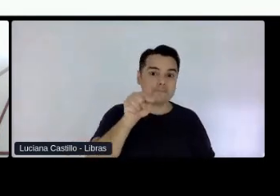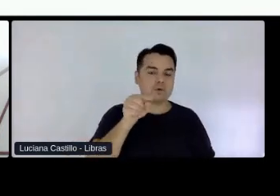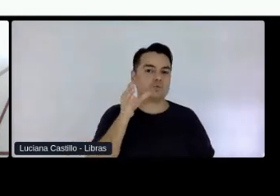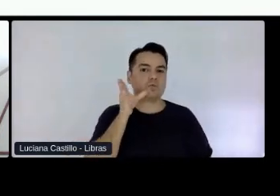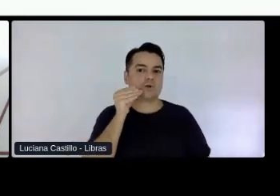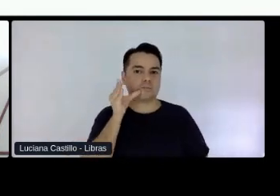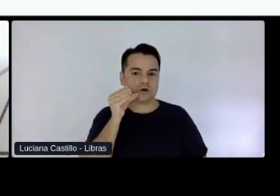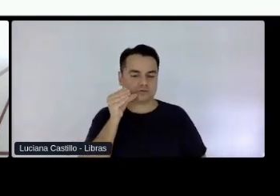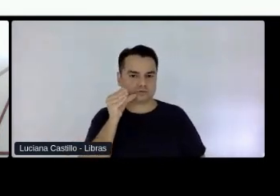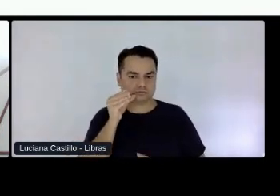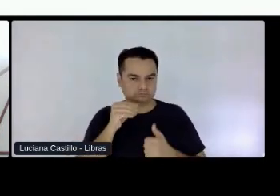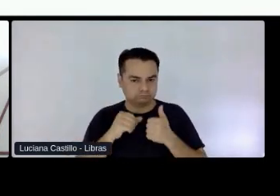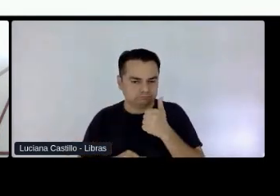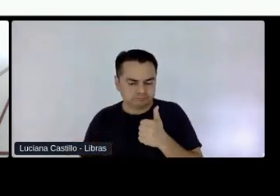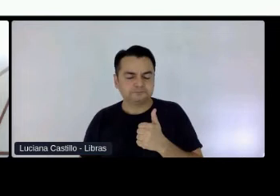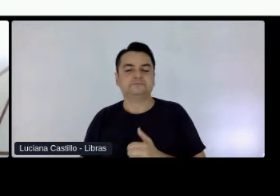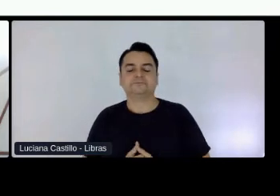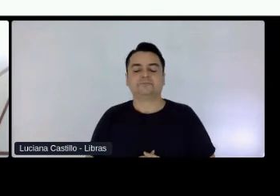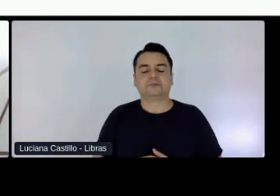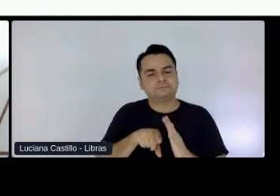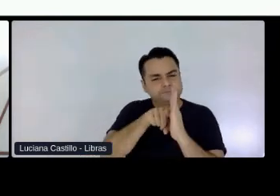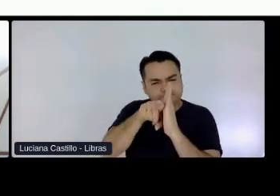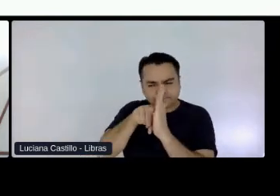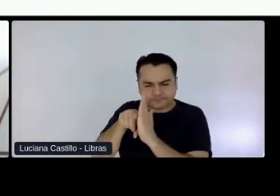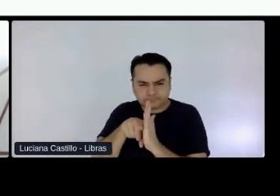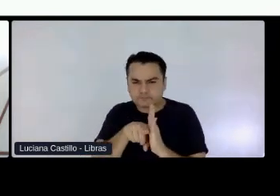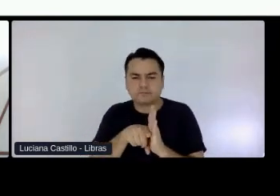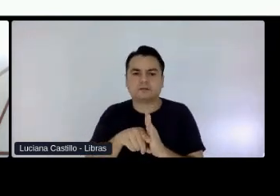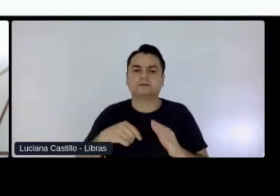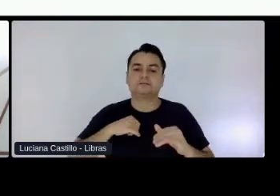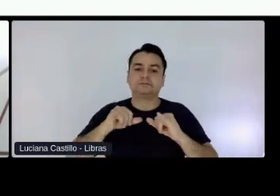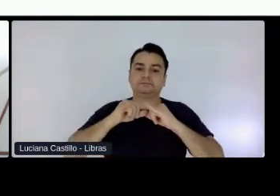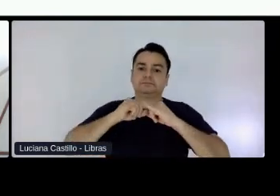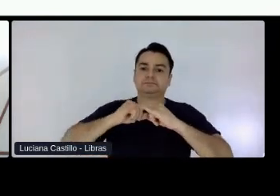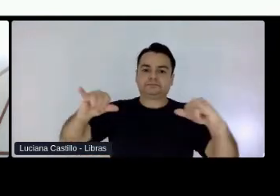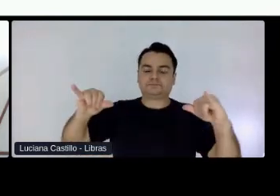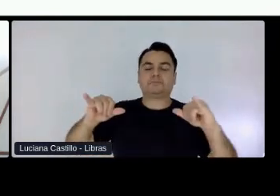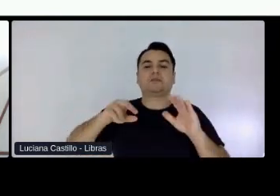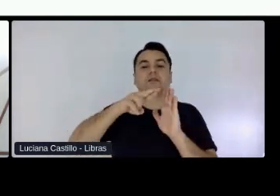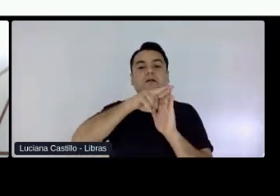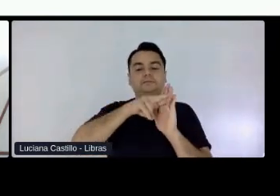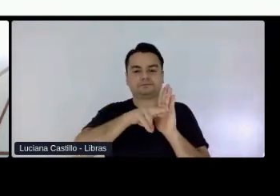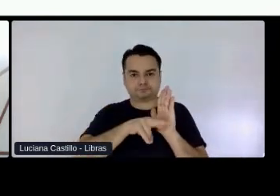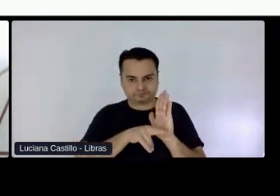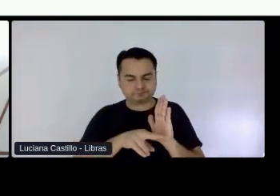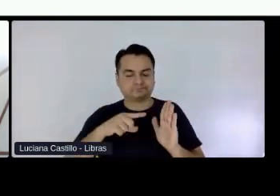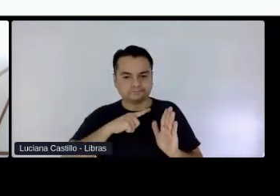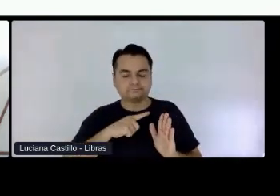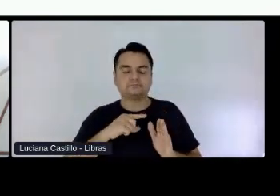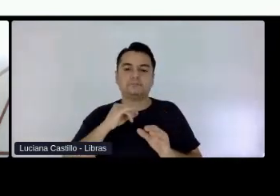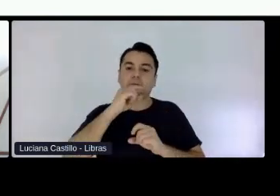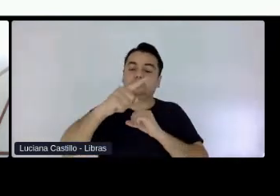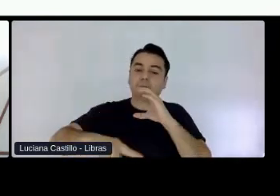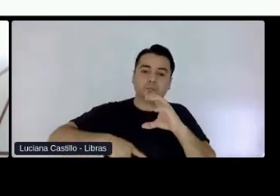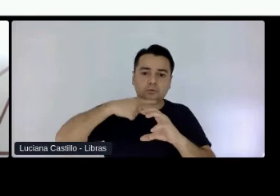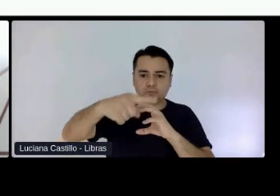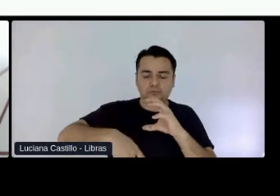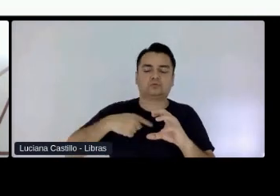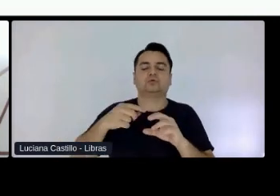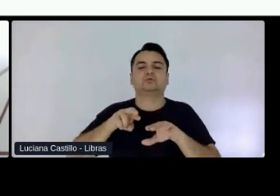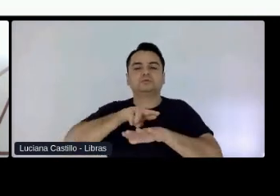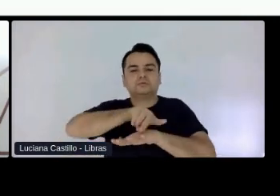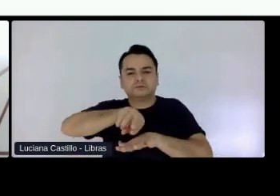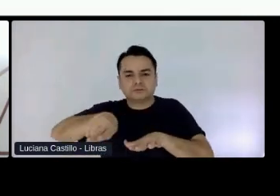Brasil, né? Então, ela publica, né, esse relatório contendo informações da situação mundial no que tange